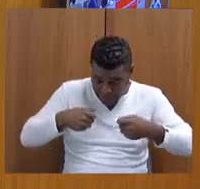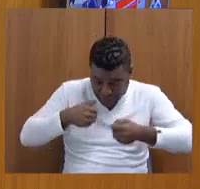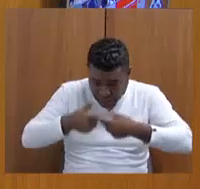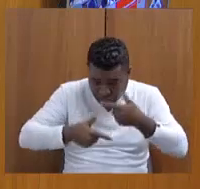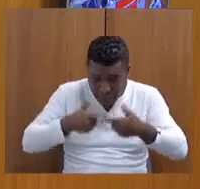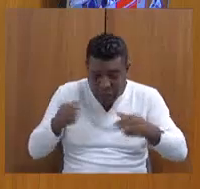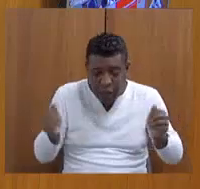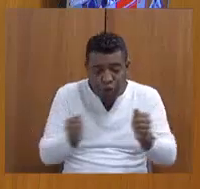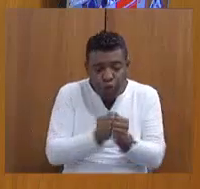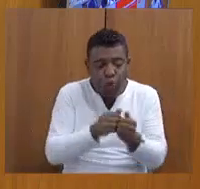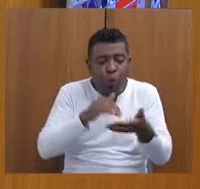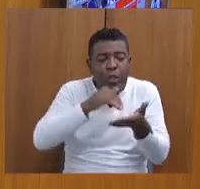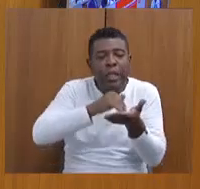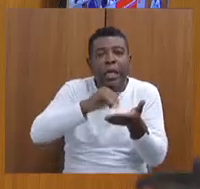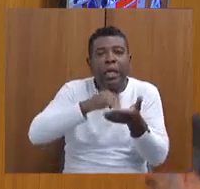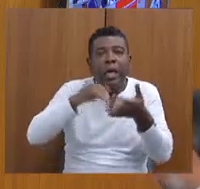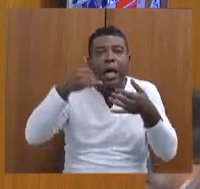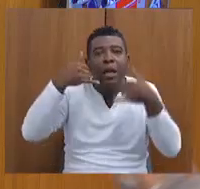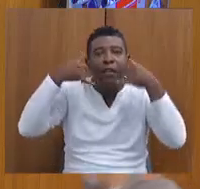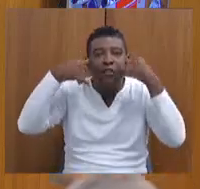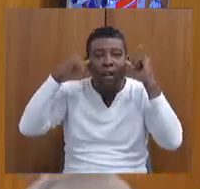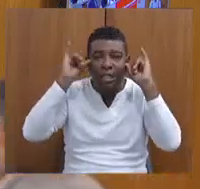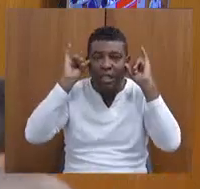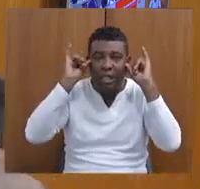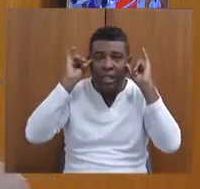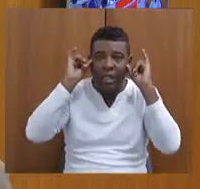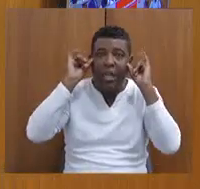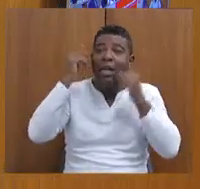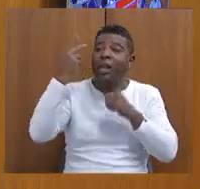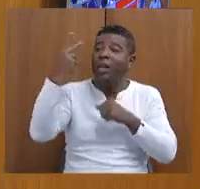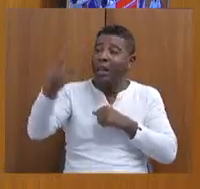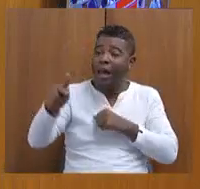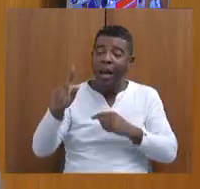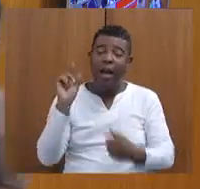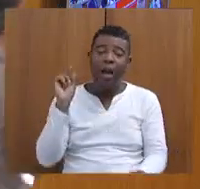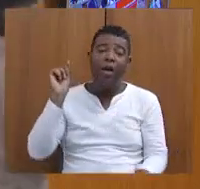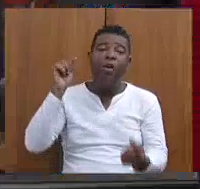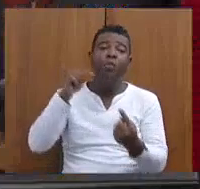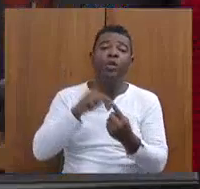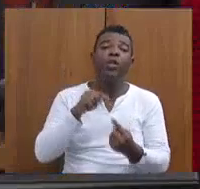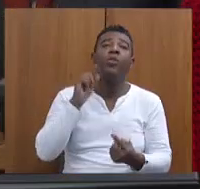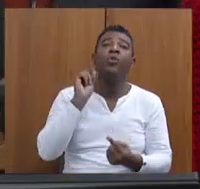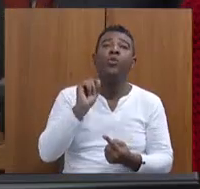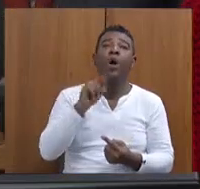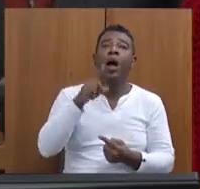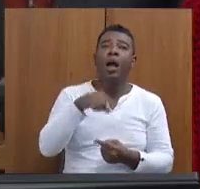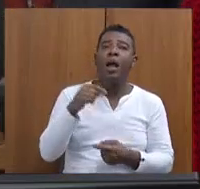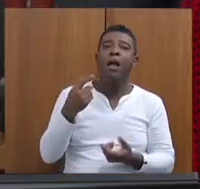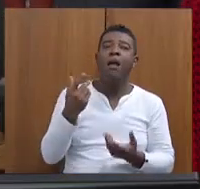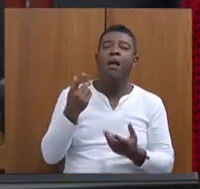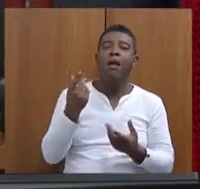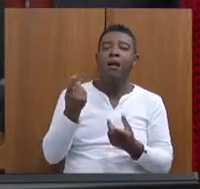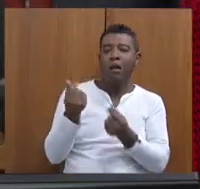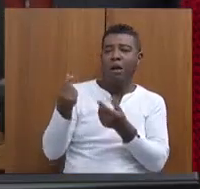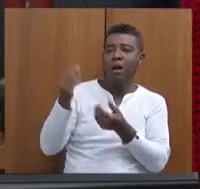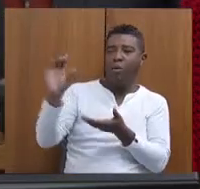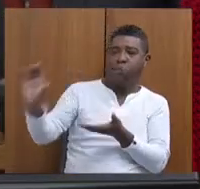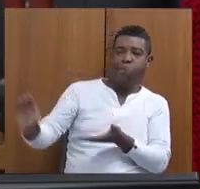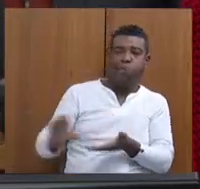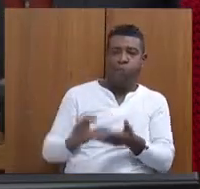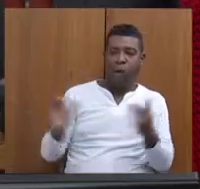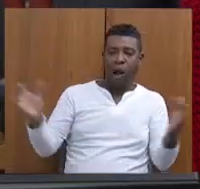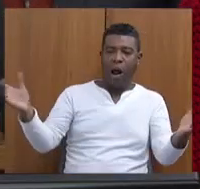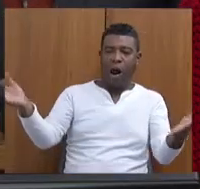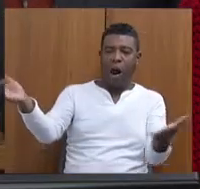Fazenda que é arrecada a missão dela mas às vezes ela tem que trabalhar em